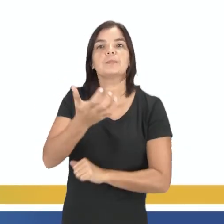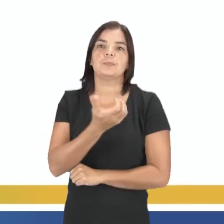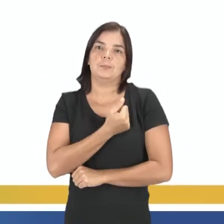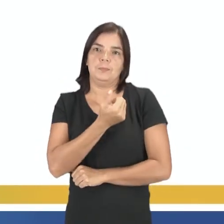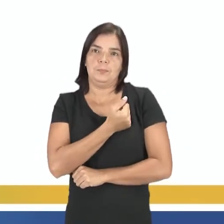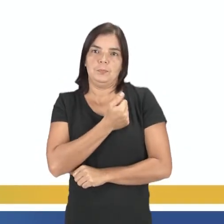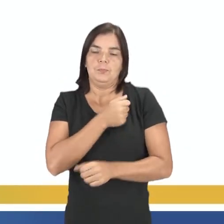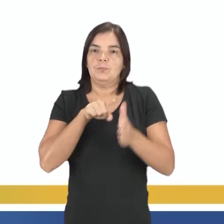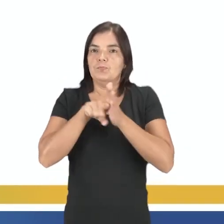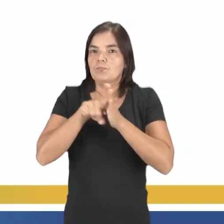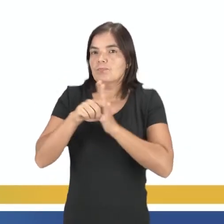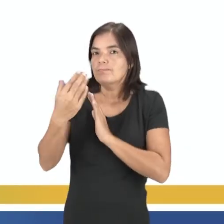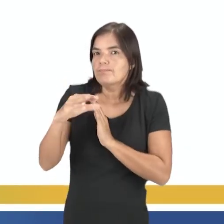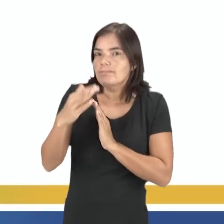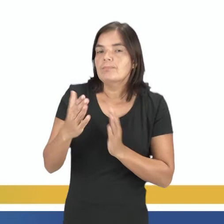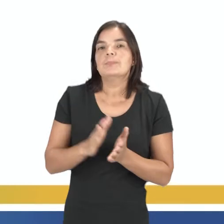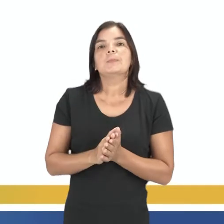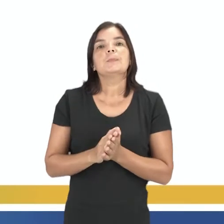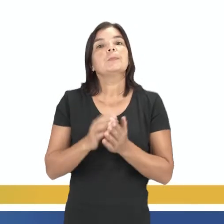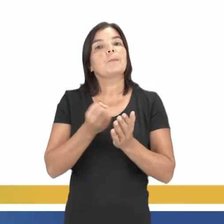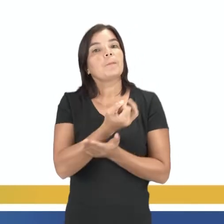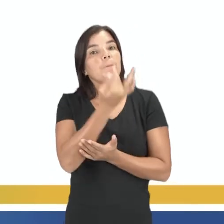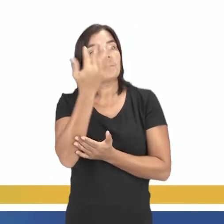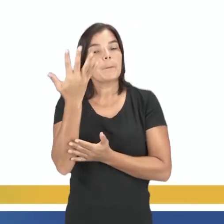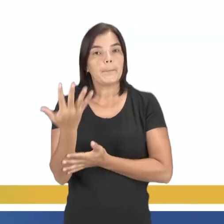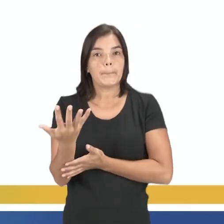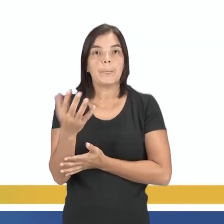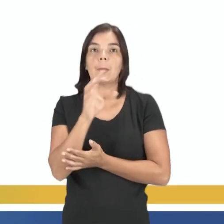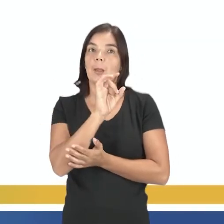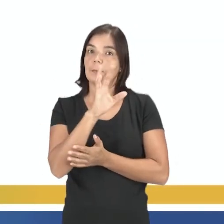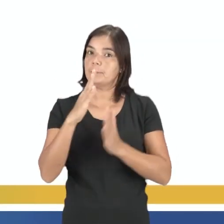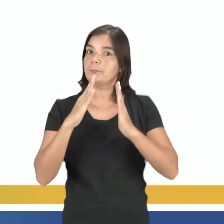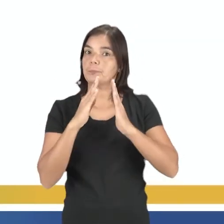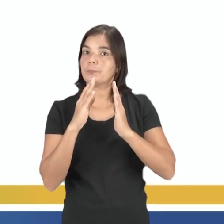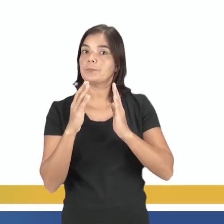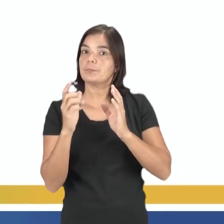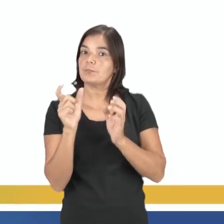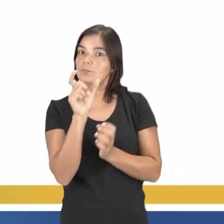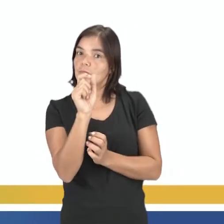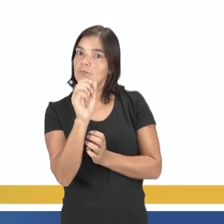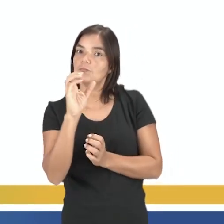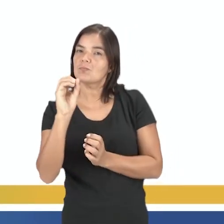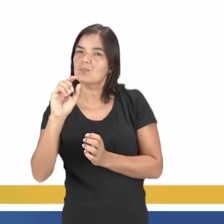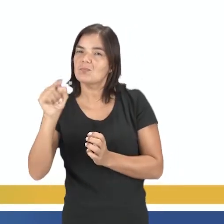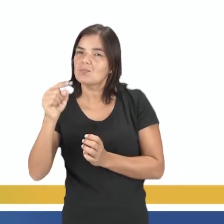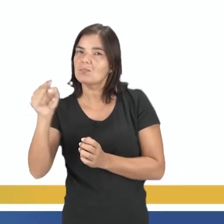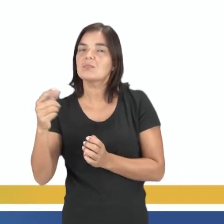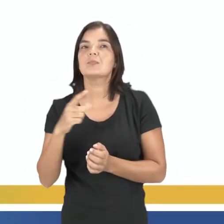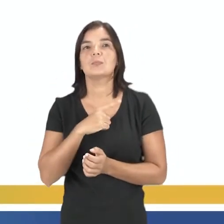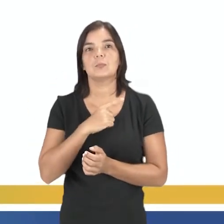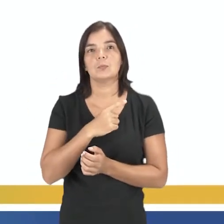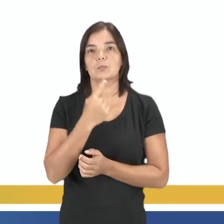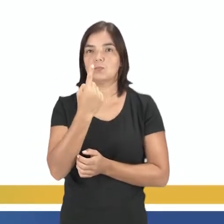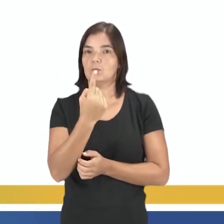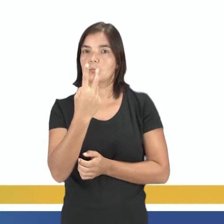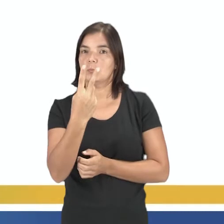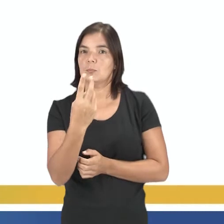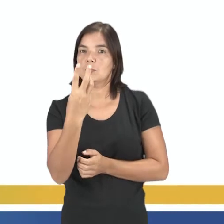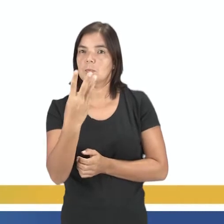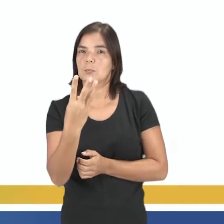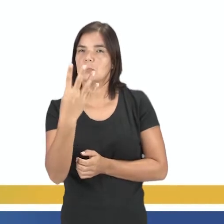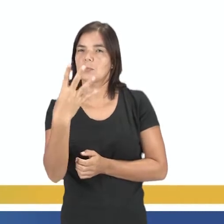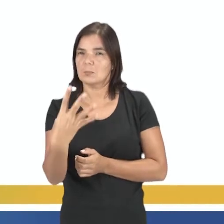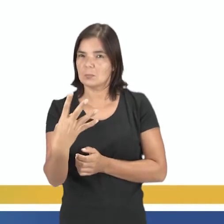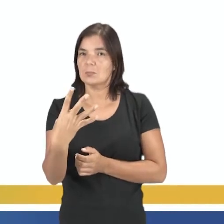em notação científica. Contando a quantidade de casas, nós vamos ter 1, 2,